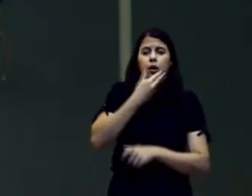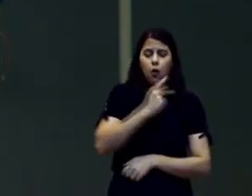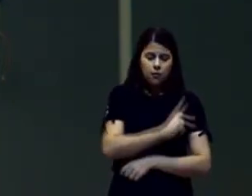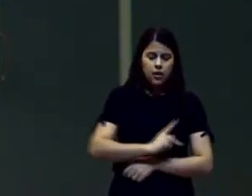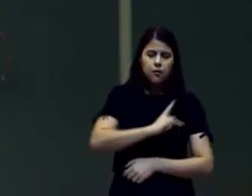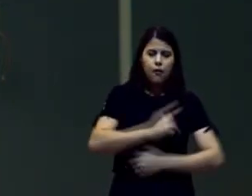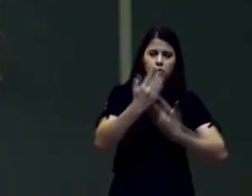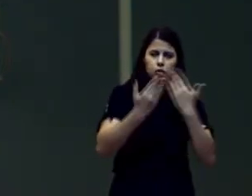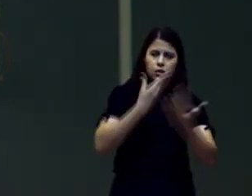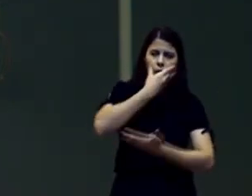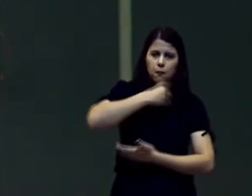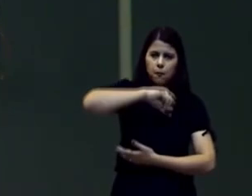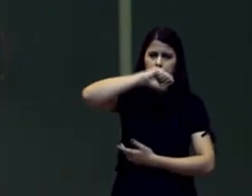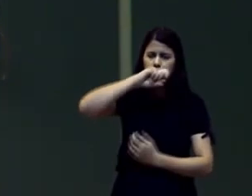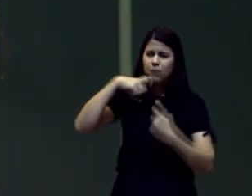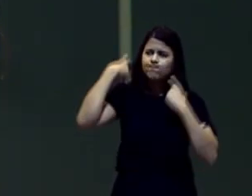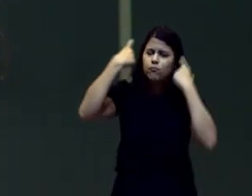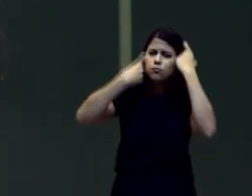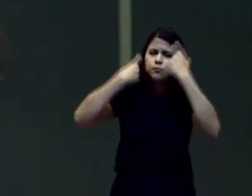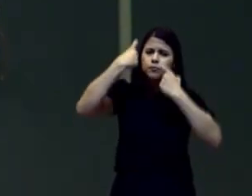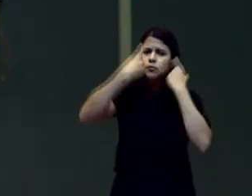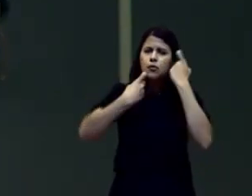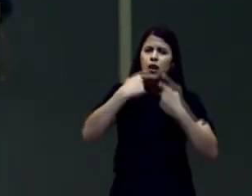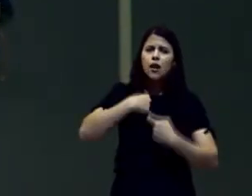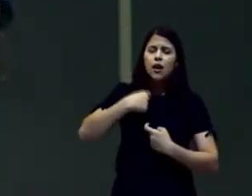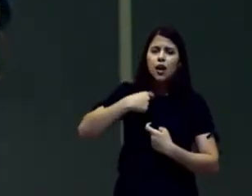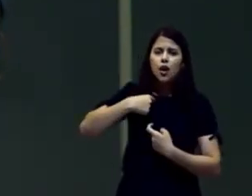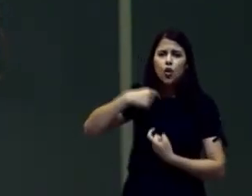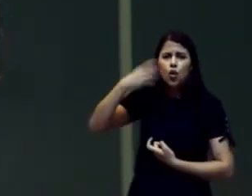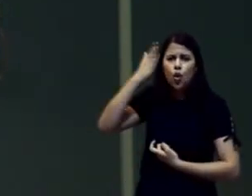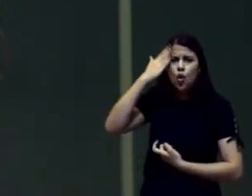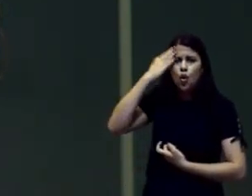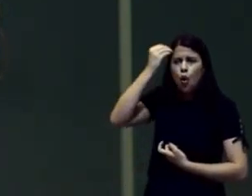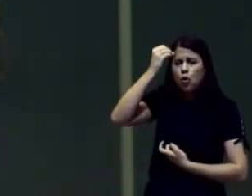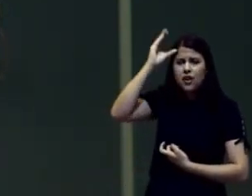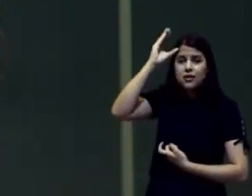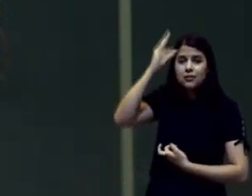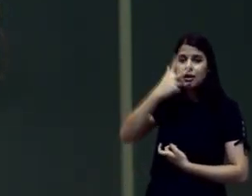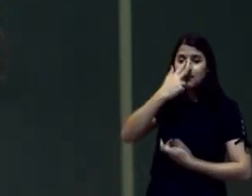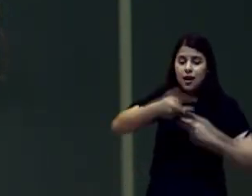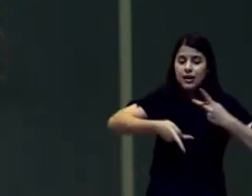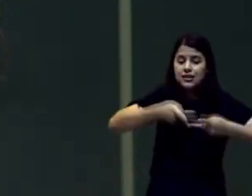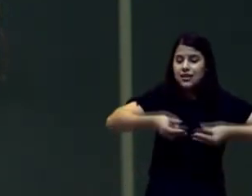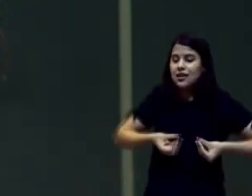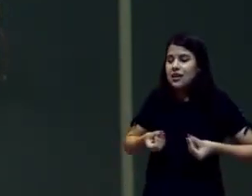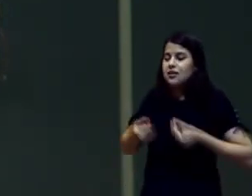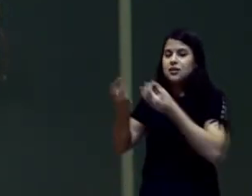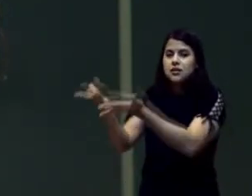que está transmitindo a sua herança ao seu herdeiro. E eu fiquei